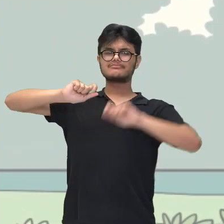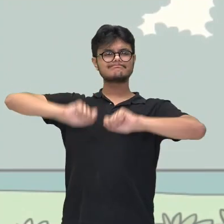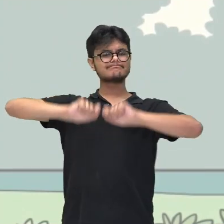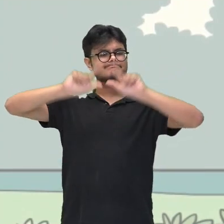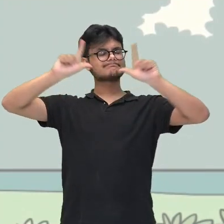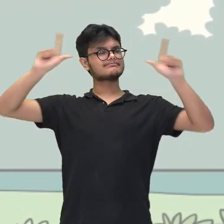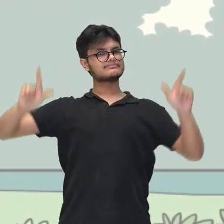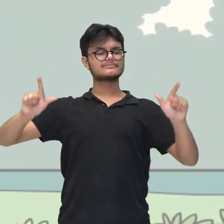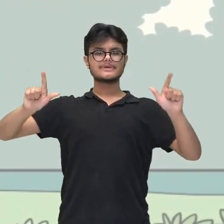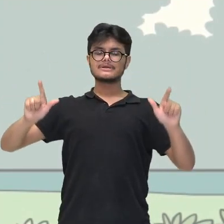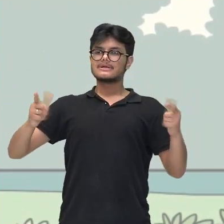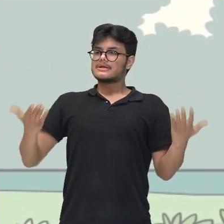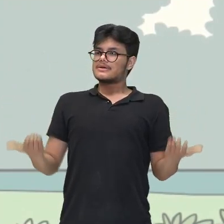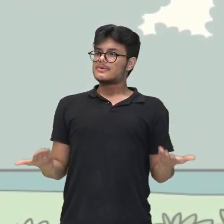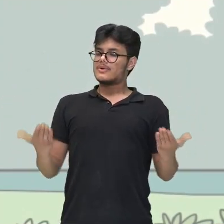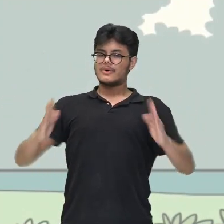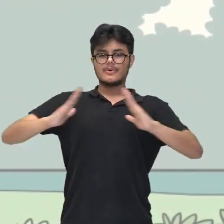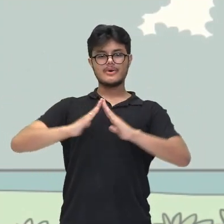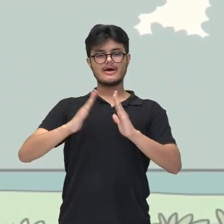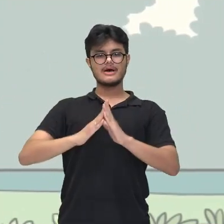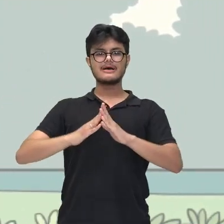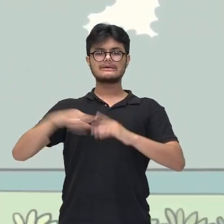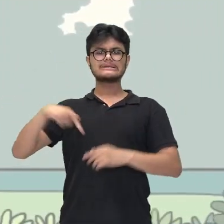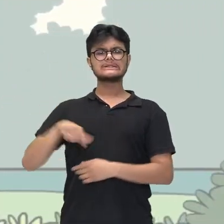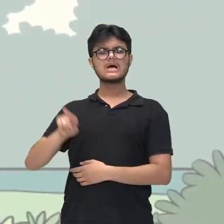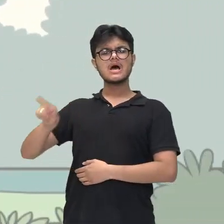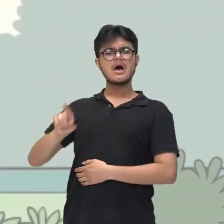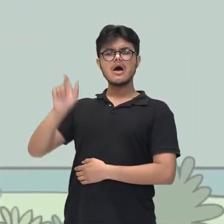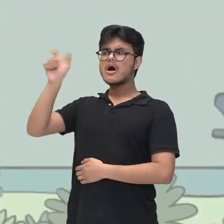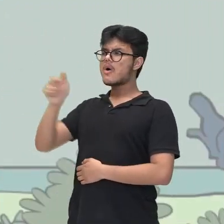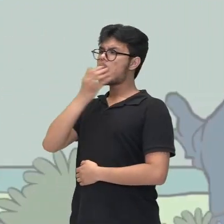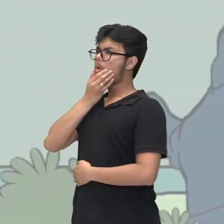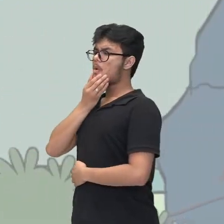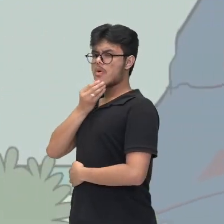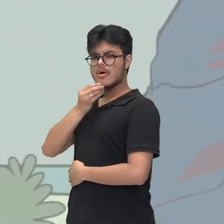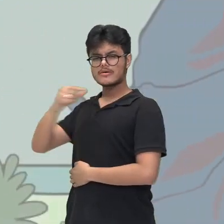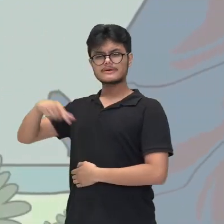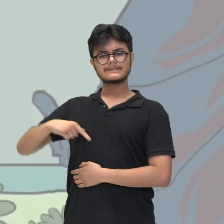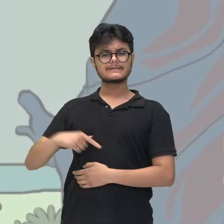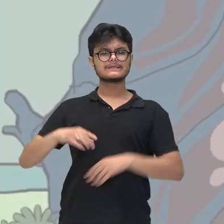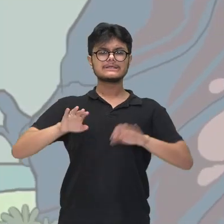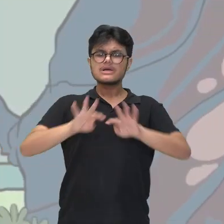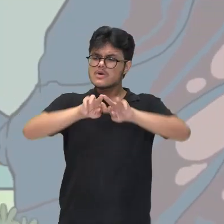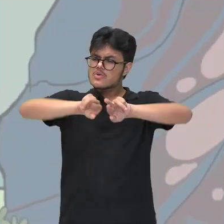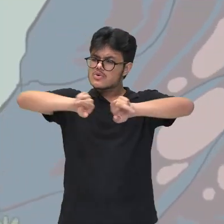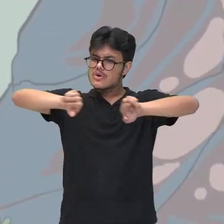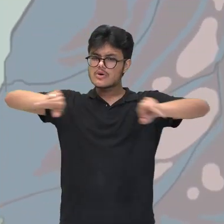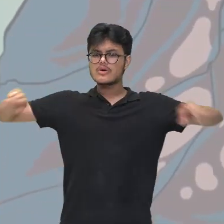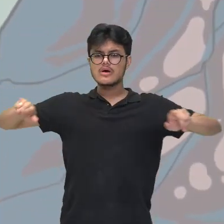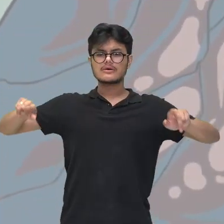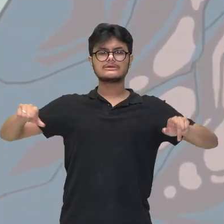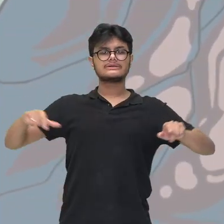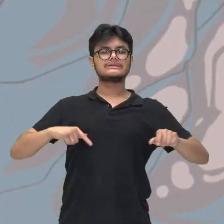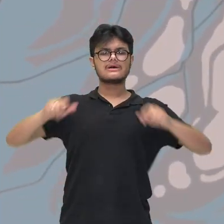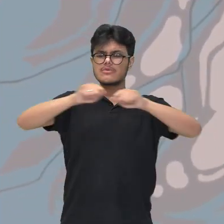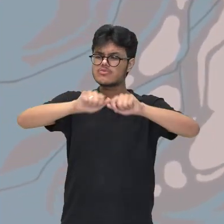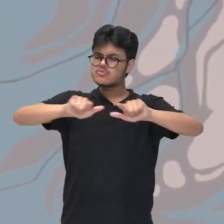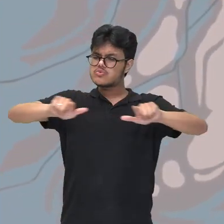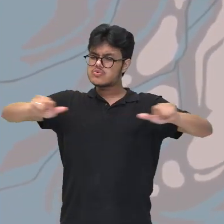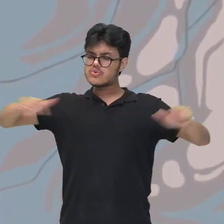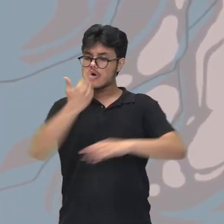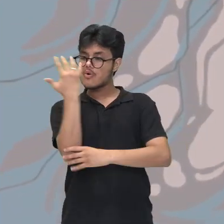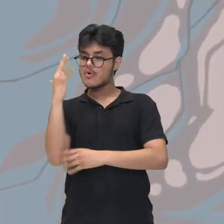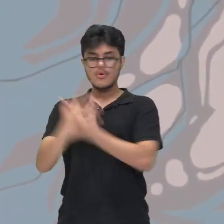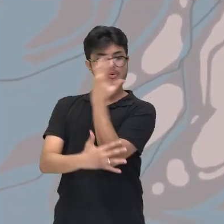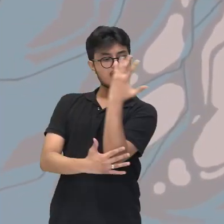sem cerimônia caso adentro e esbanjando luz. As paredes da vizinhança delineiam-se vivas por trás